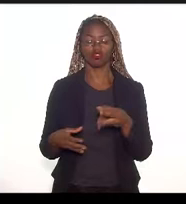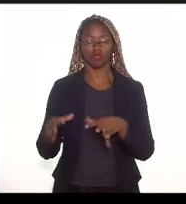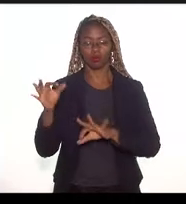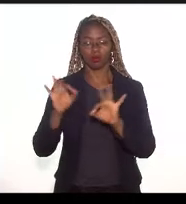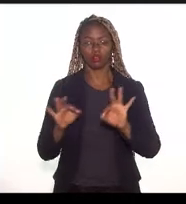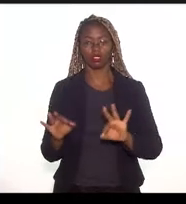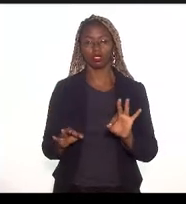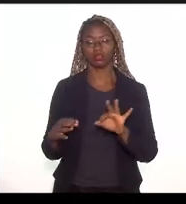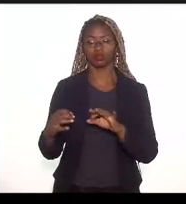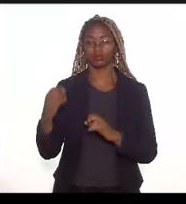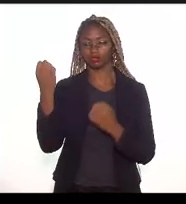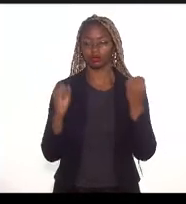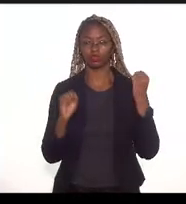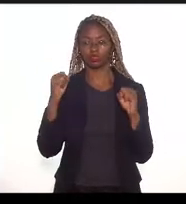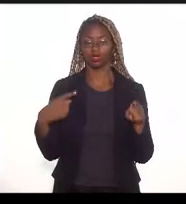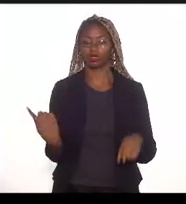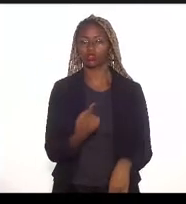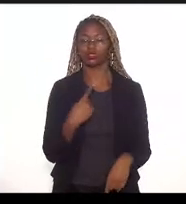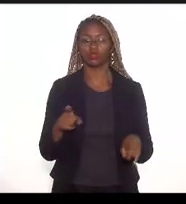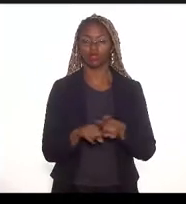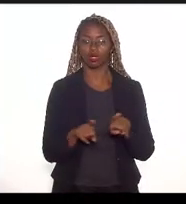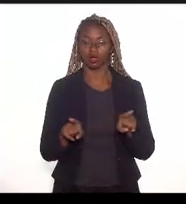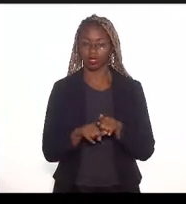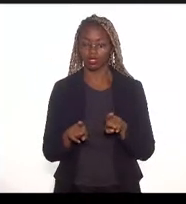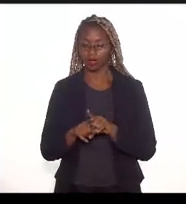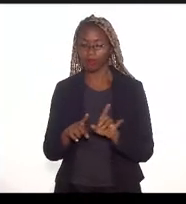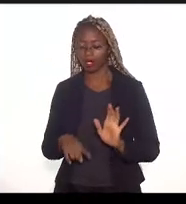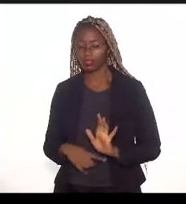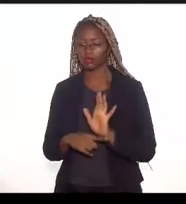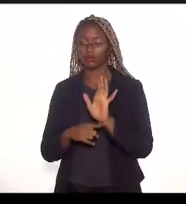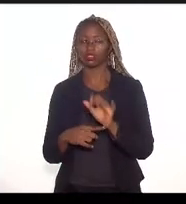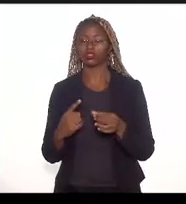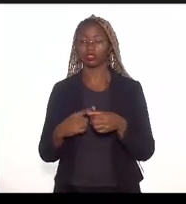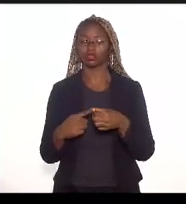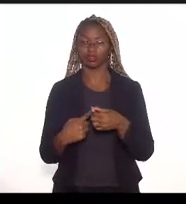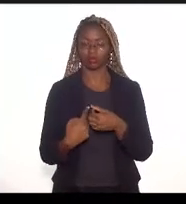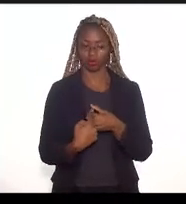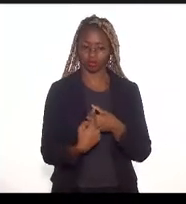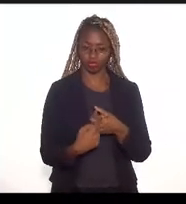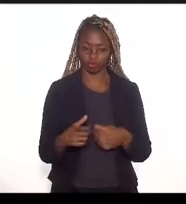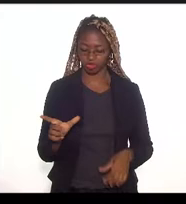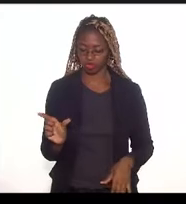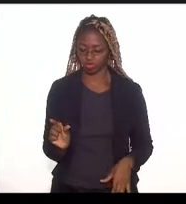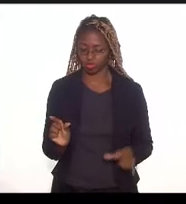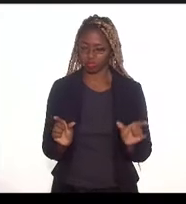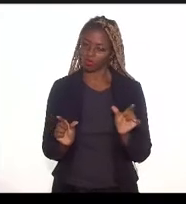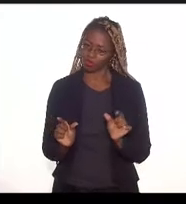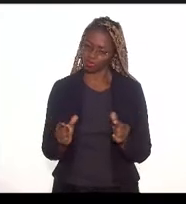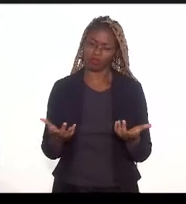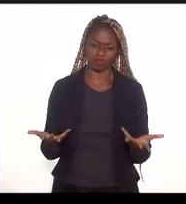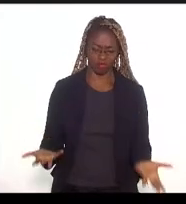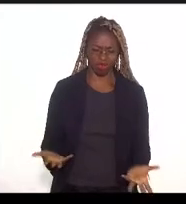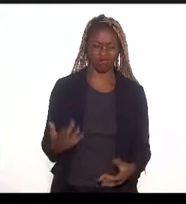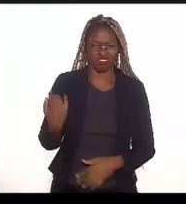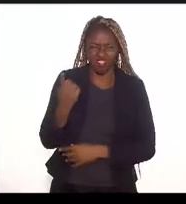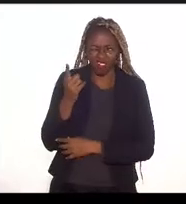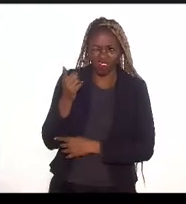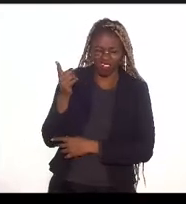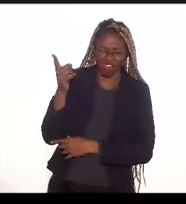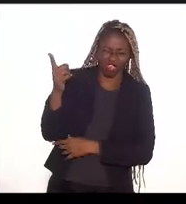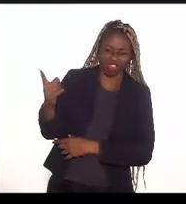industriais. Estamos também em auxílio a municípios menores, né? Normalmente municípios do interior também